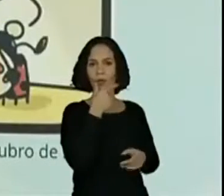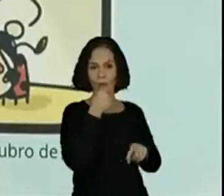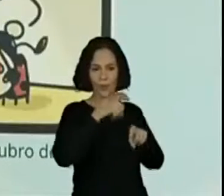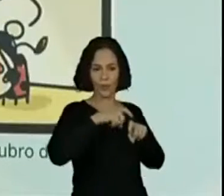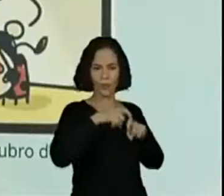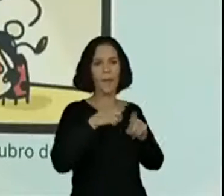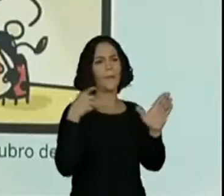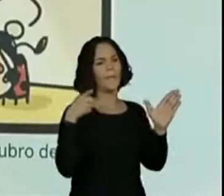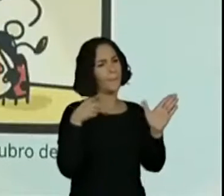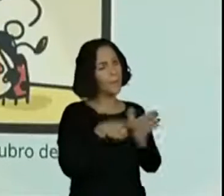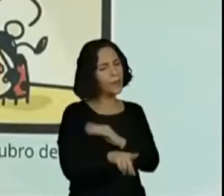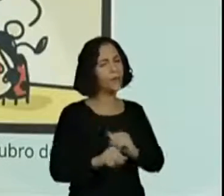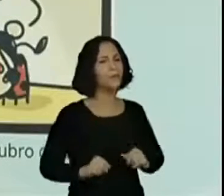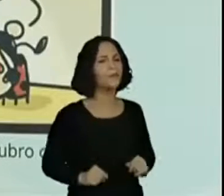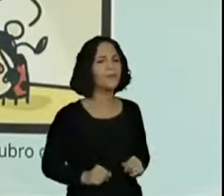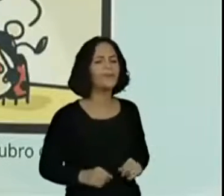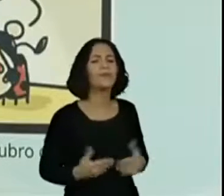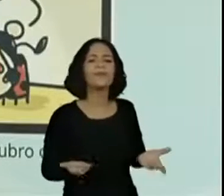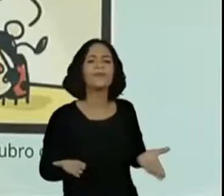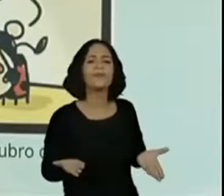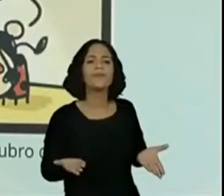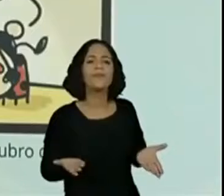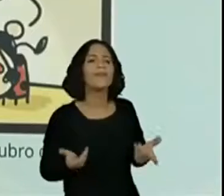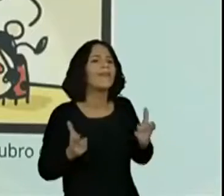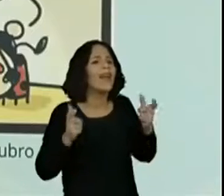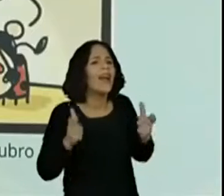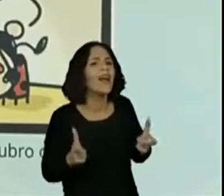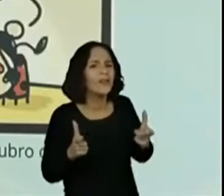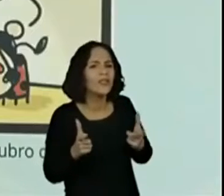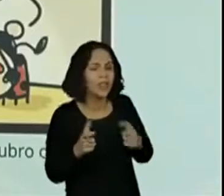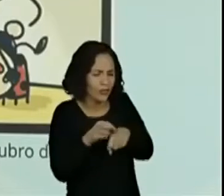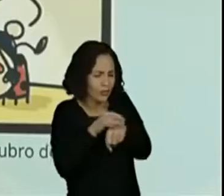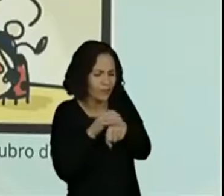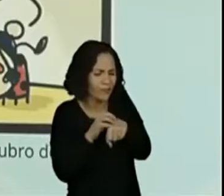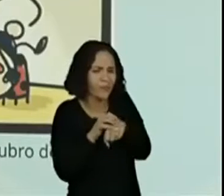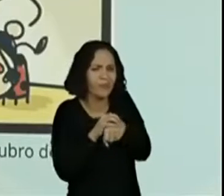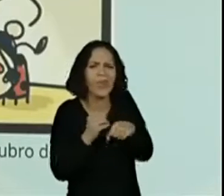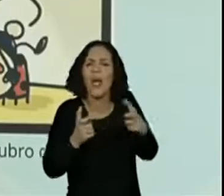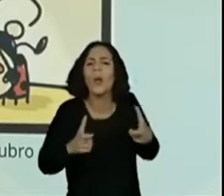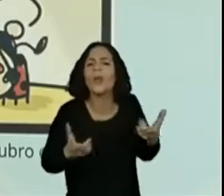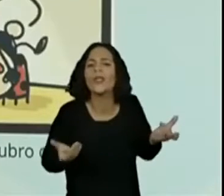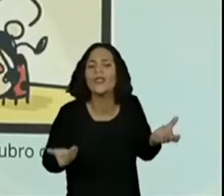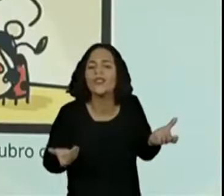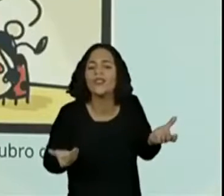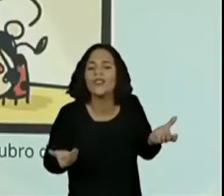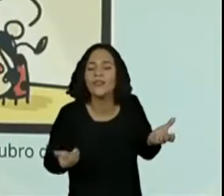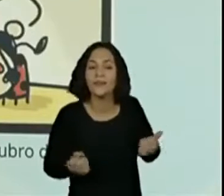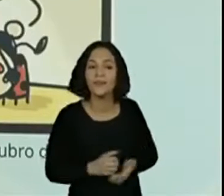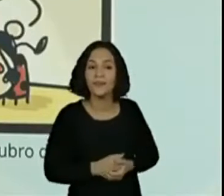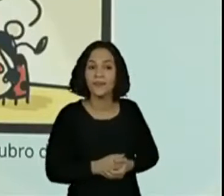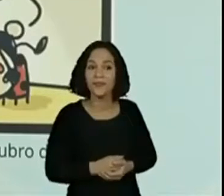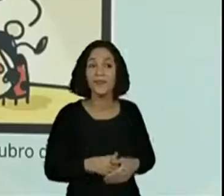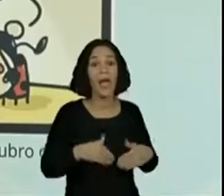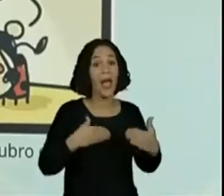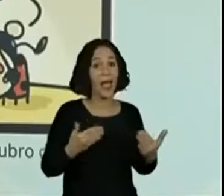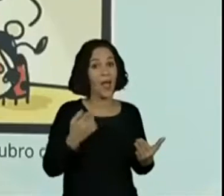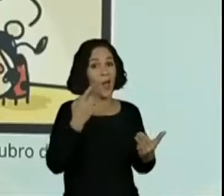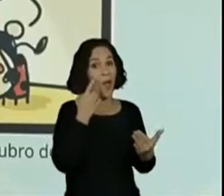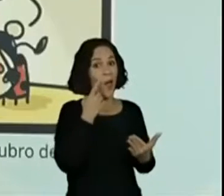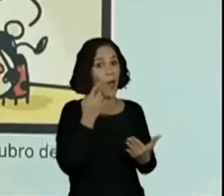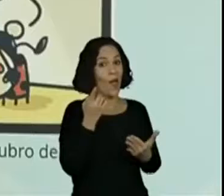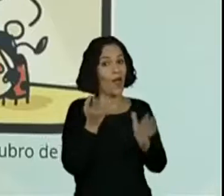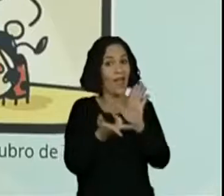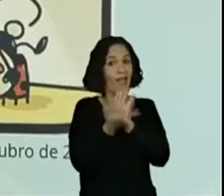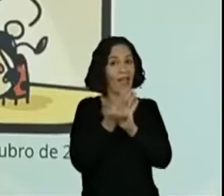lá perguntando. Onde? Onde? Então, onde? E aí, olha só